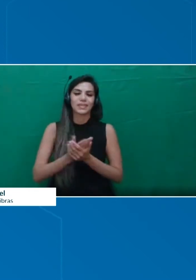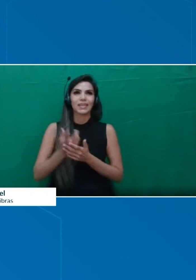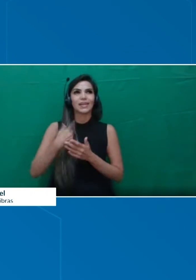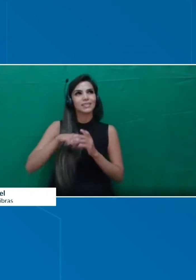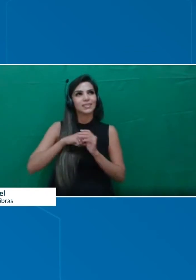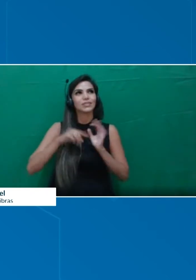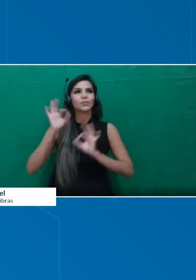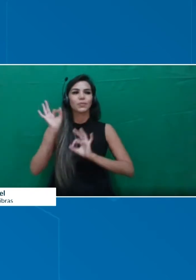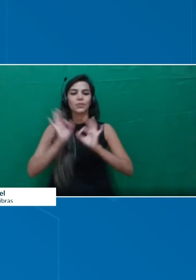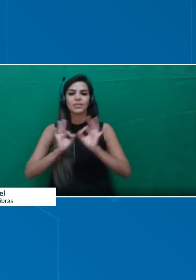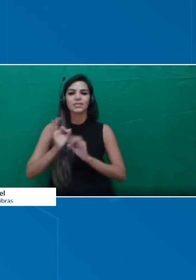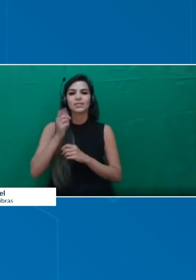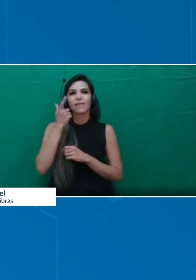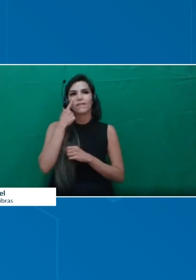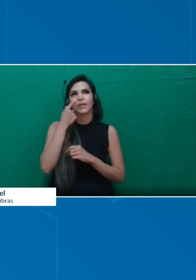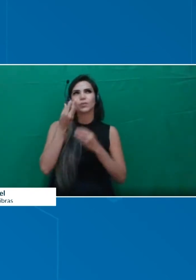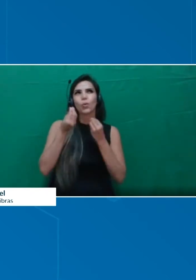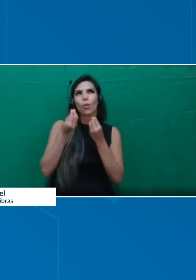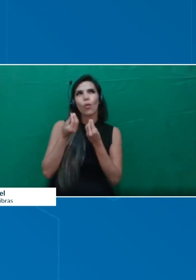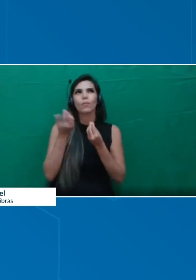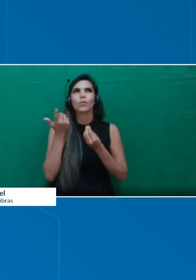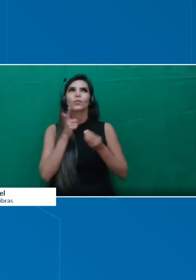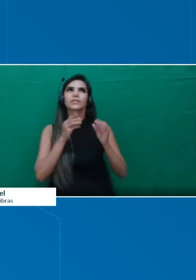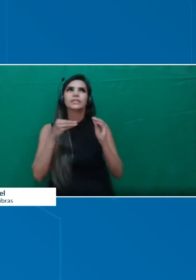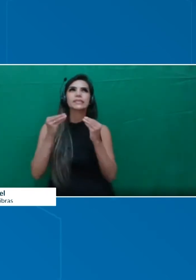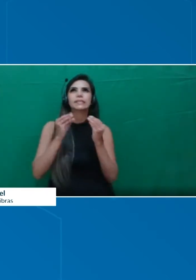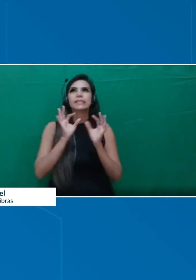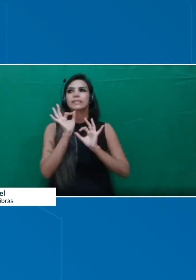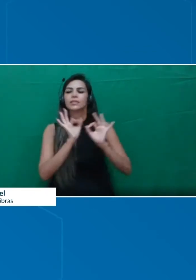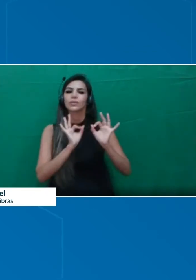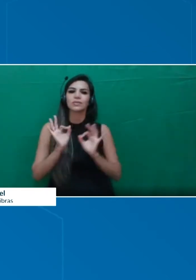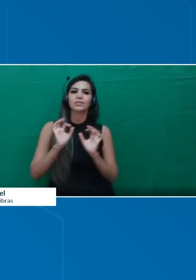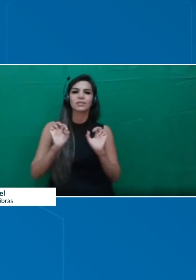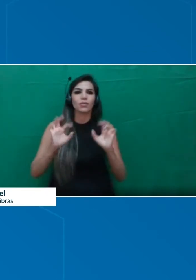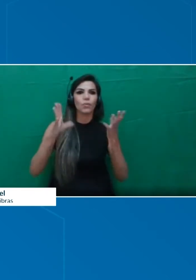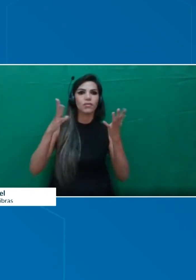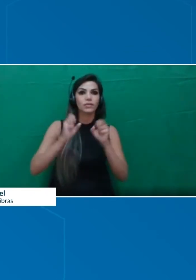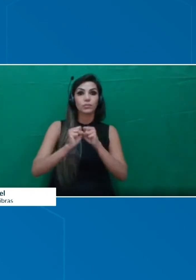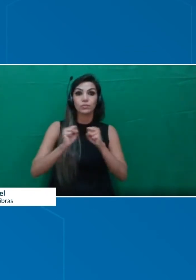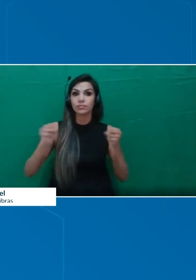ajustando e compreendendo como organizar esse evento tão grandioso, né,